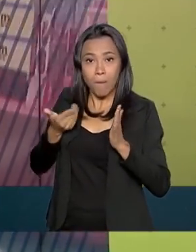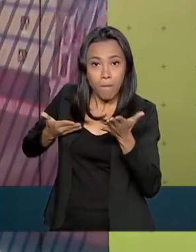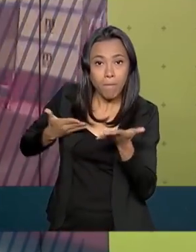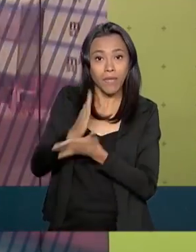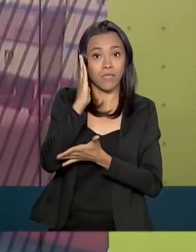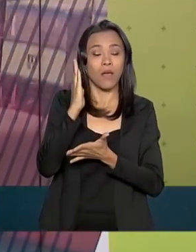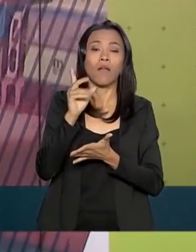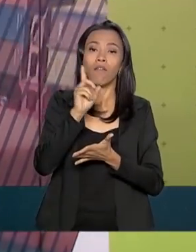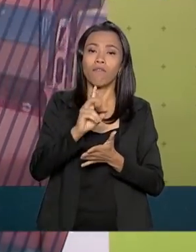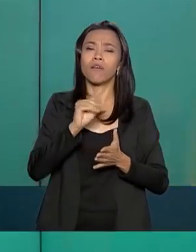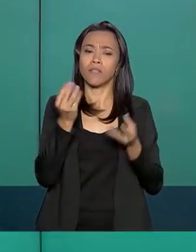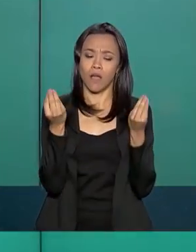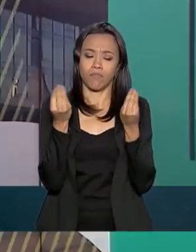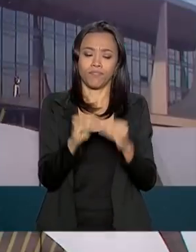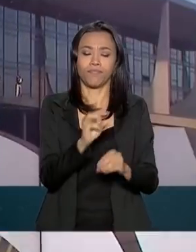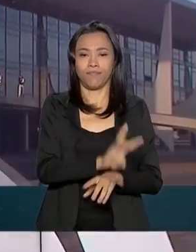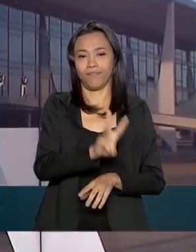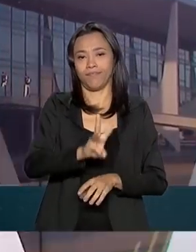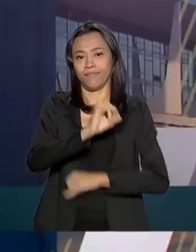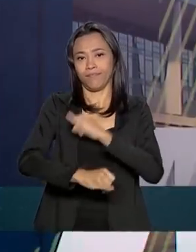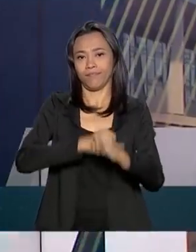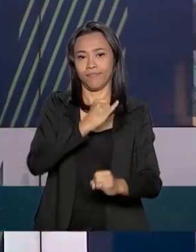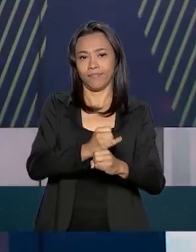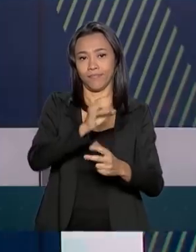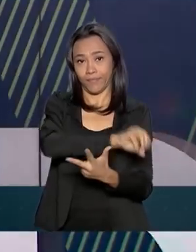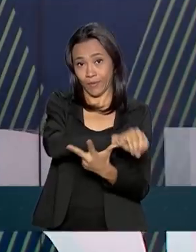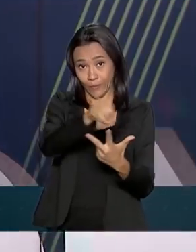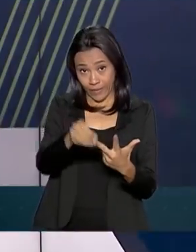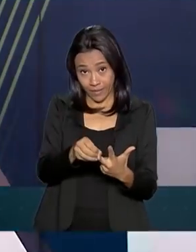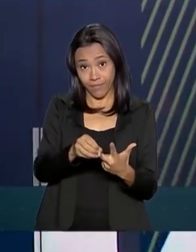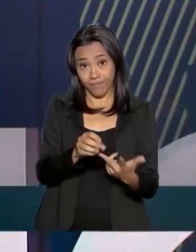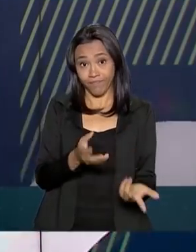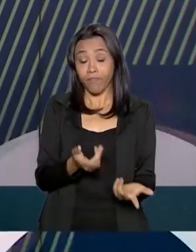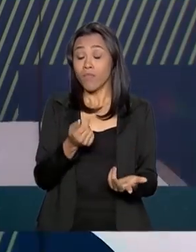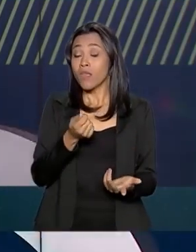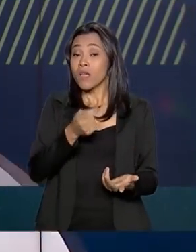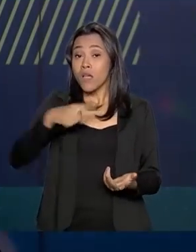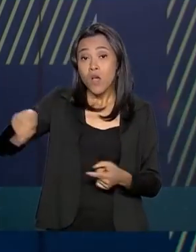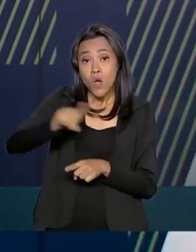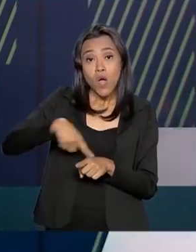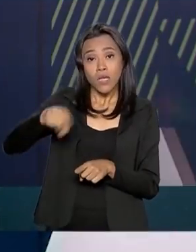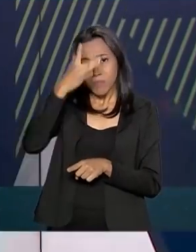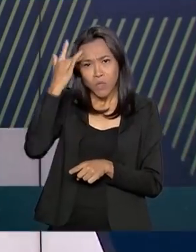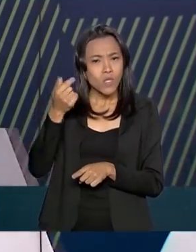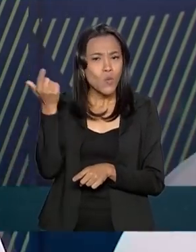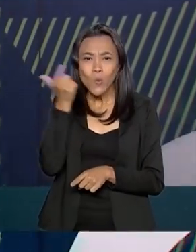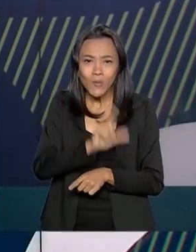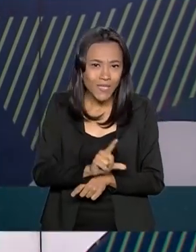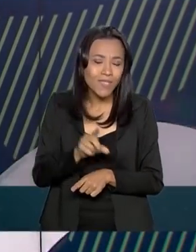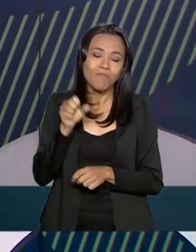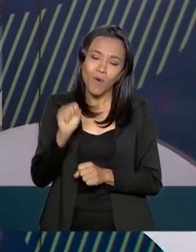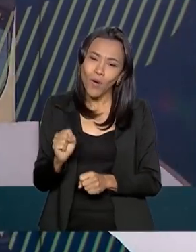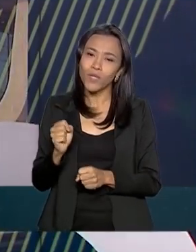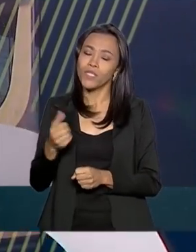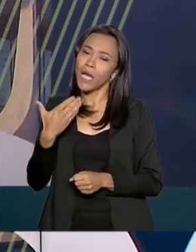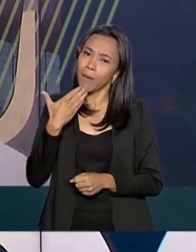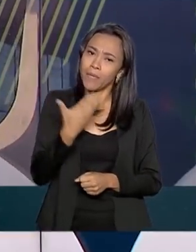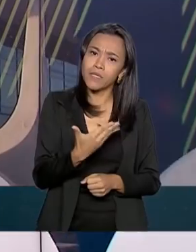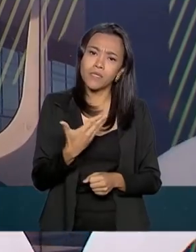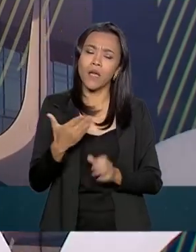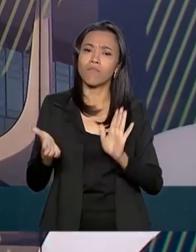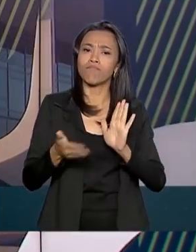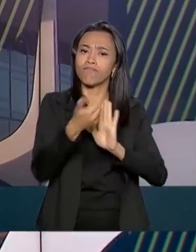disponibilizada na página do Enem na internet. Os estudantes que não forem contemplados poderão apresentar recurso